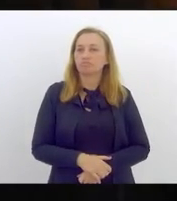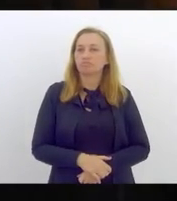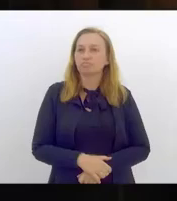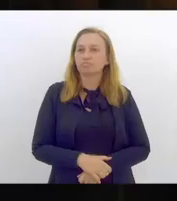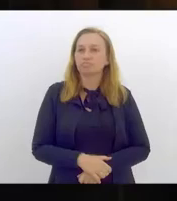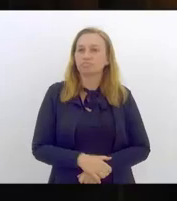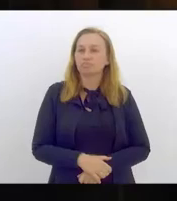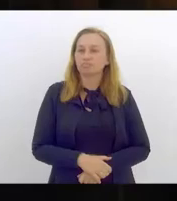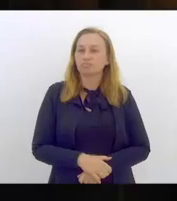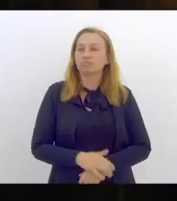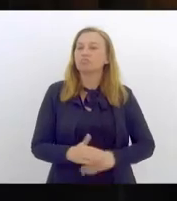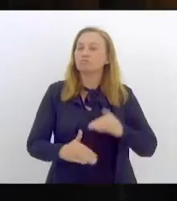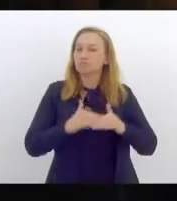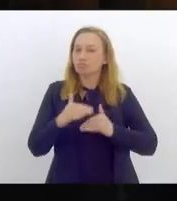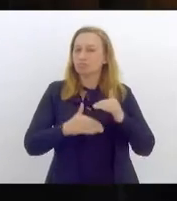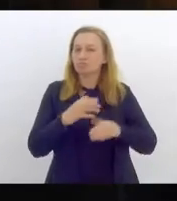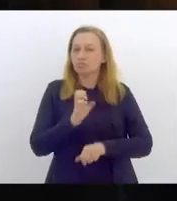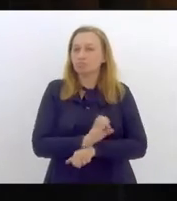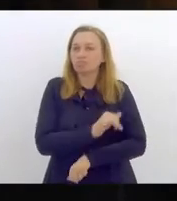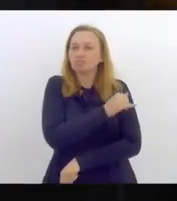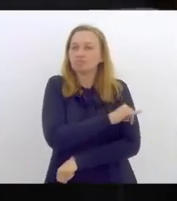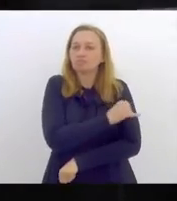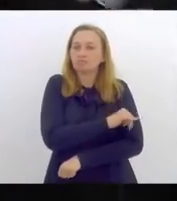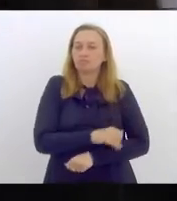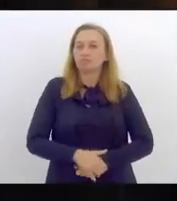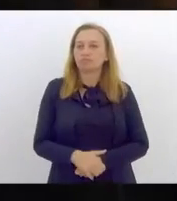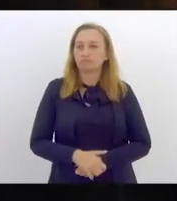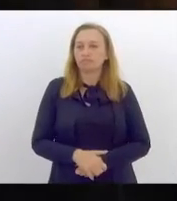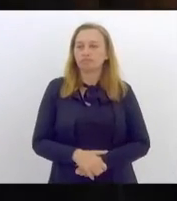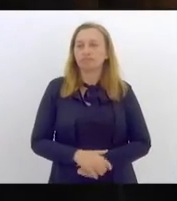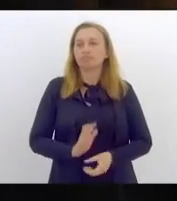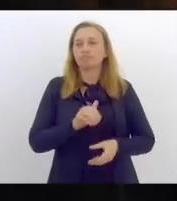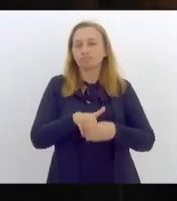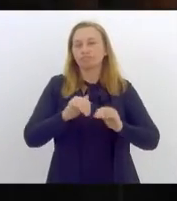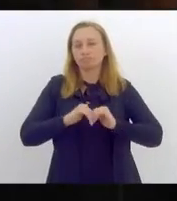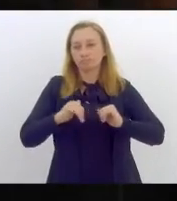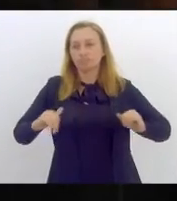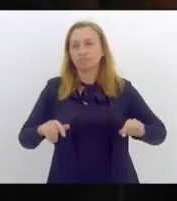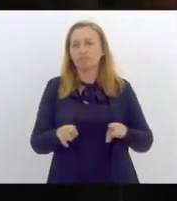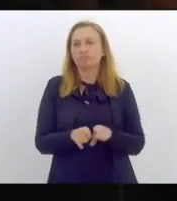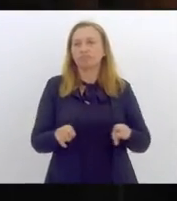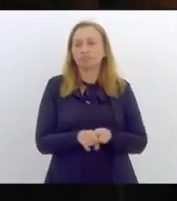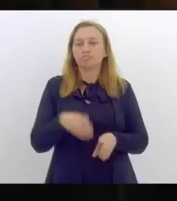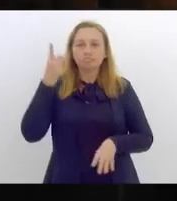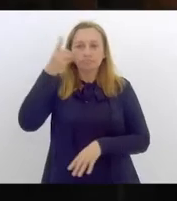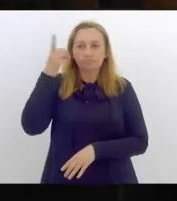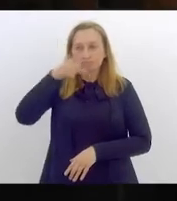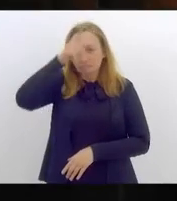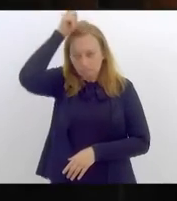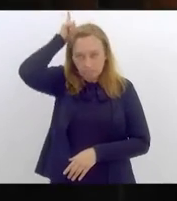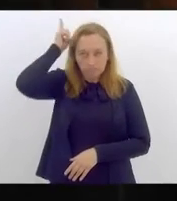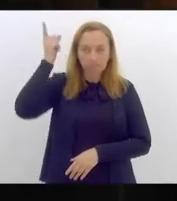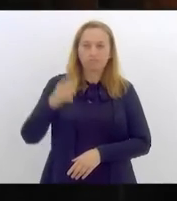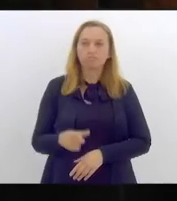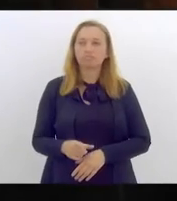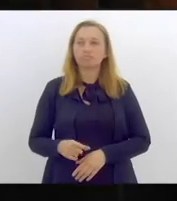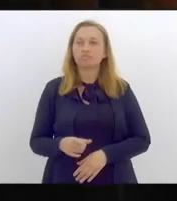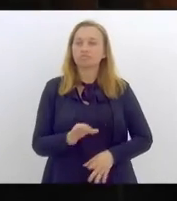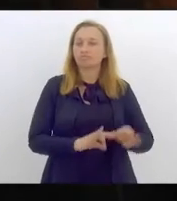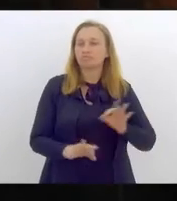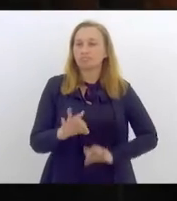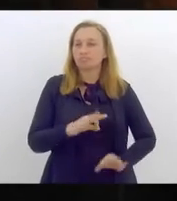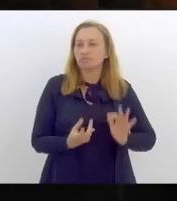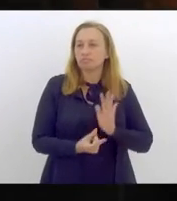para o real desenvolvimento do Estado do Rio de Janeiro. E o voto em separado também, do deputado Luiz Paulo Apiloa, traz as